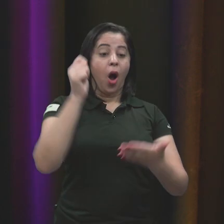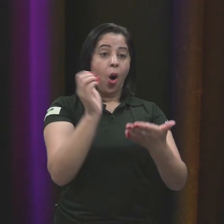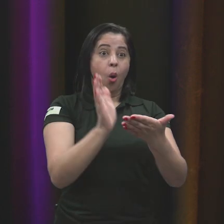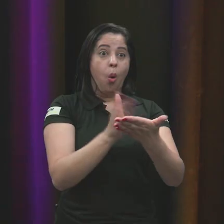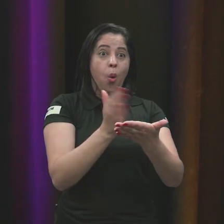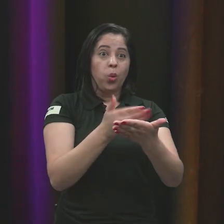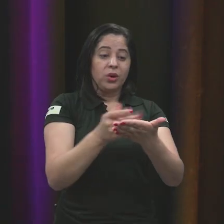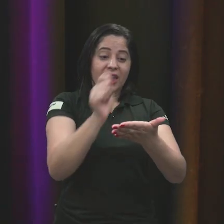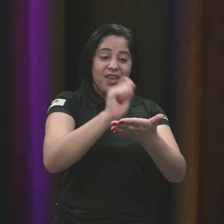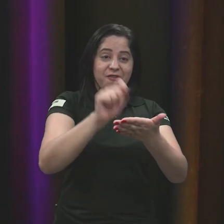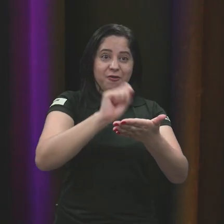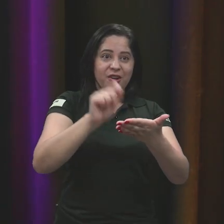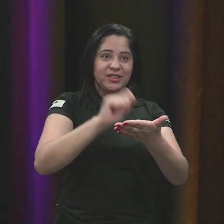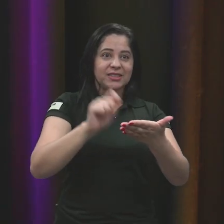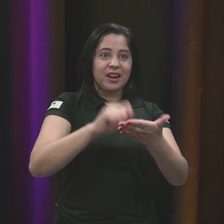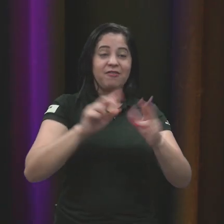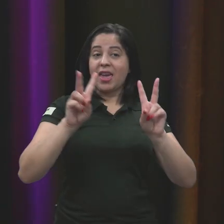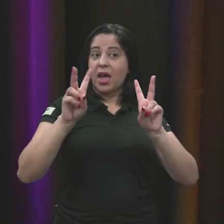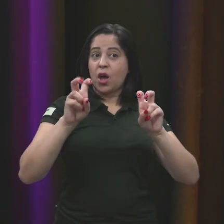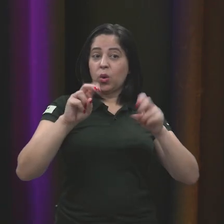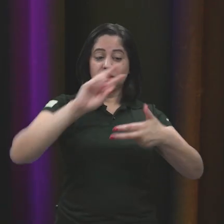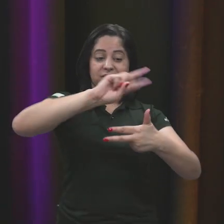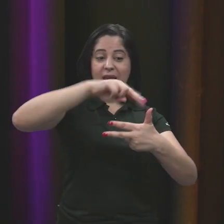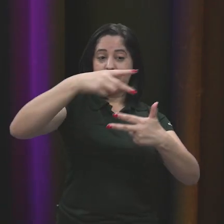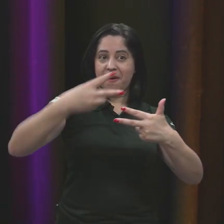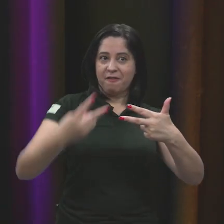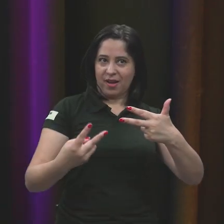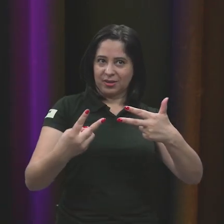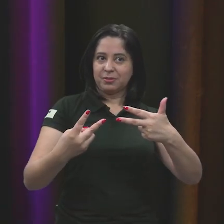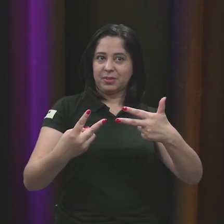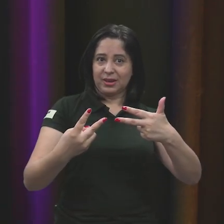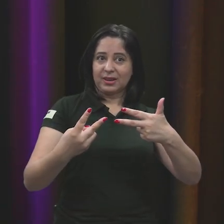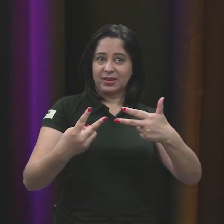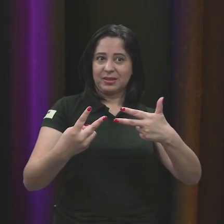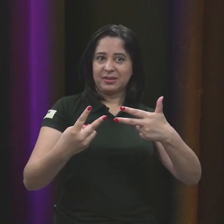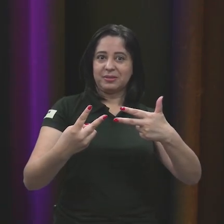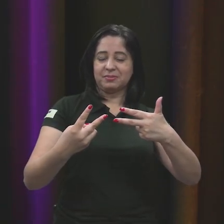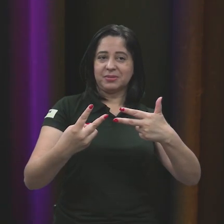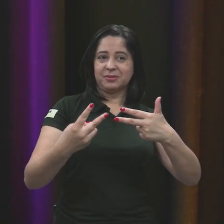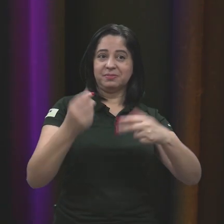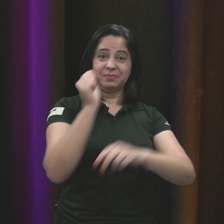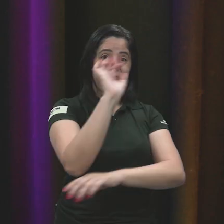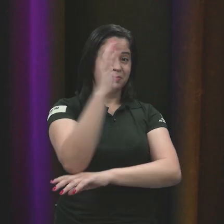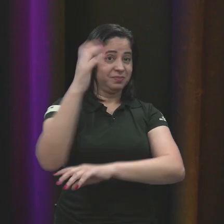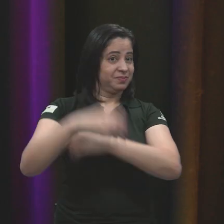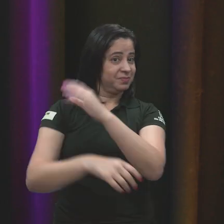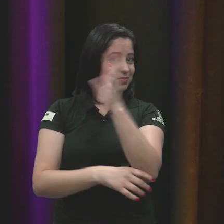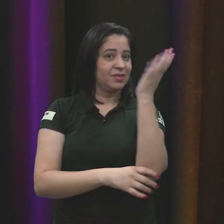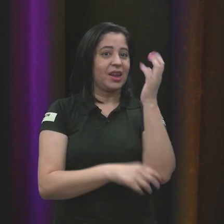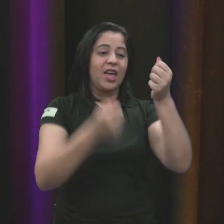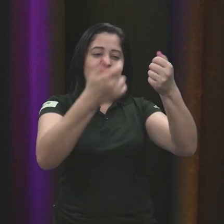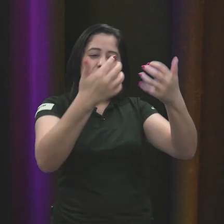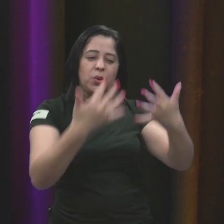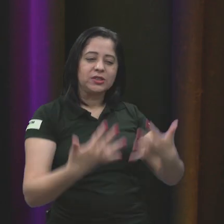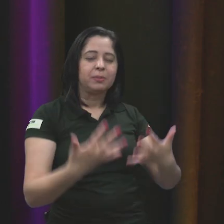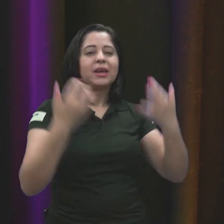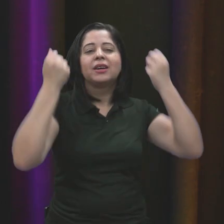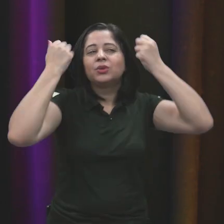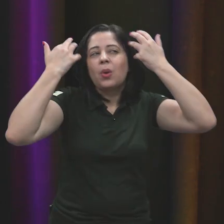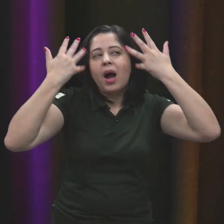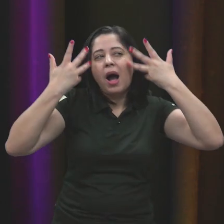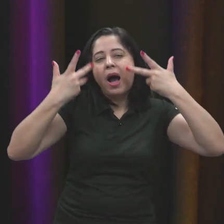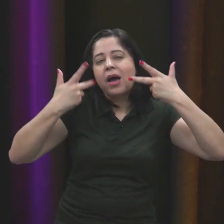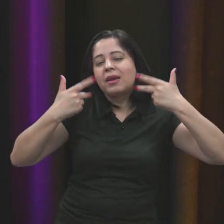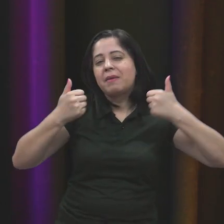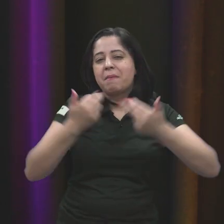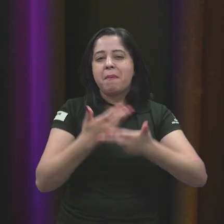E aí foi que eu criei o livro Sonhos de Francisco, a primeira história, falando dos animais silvestres,